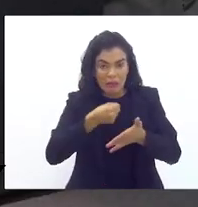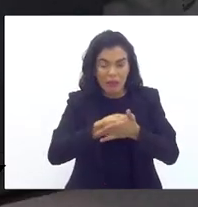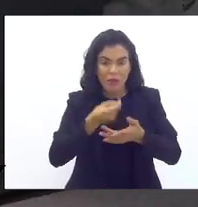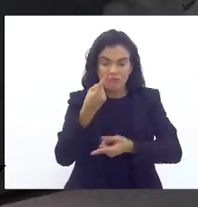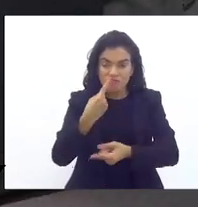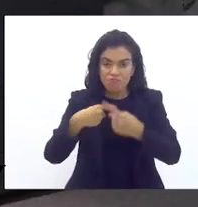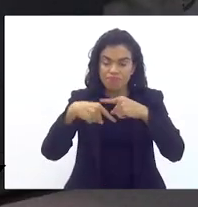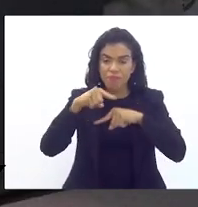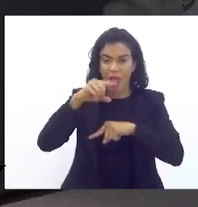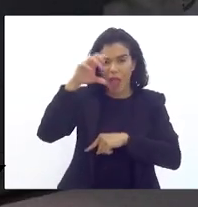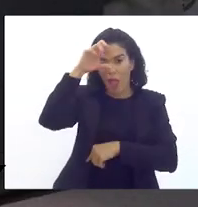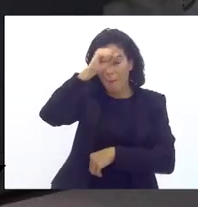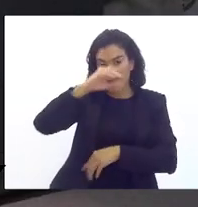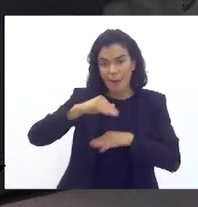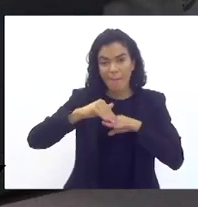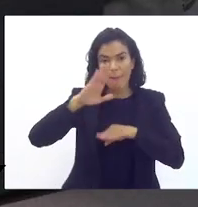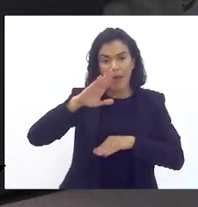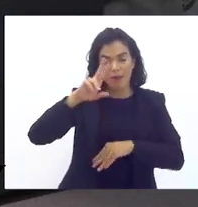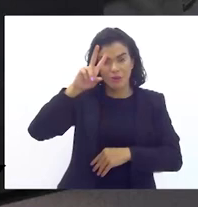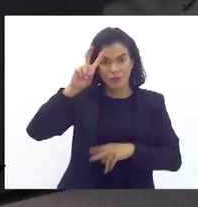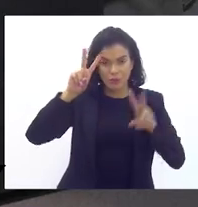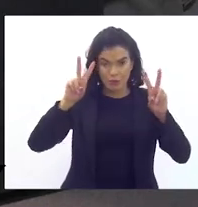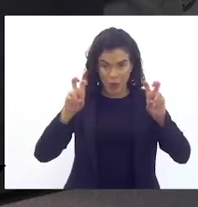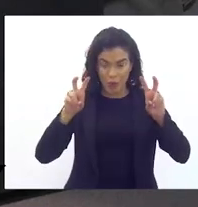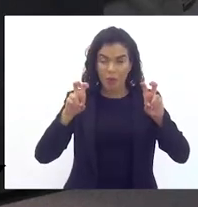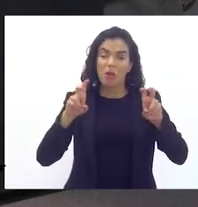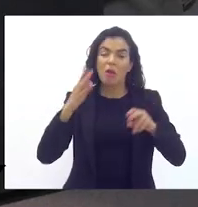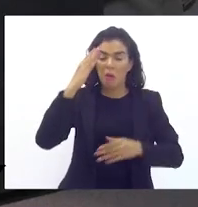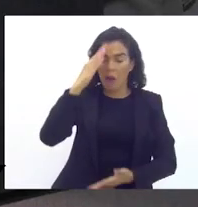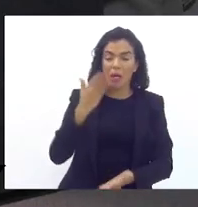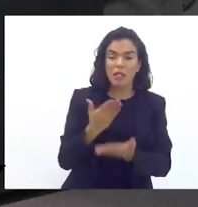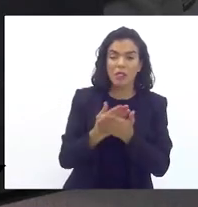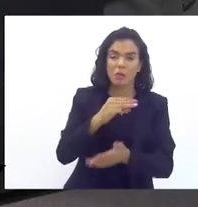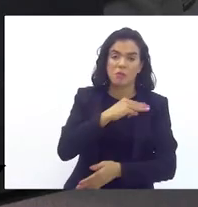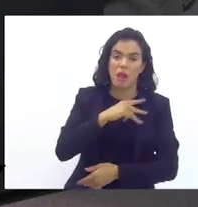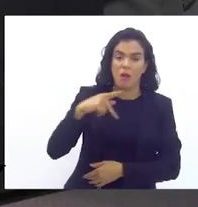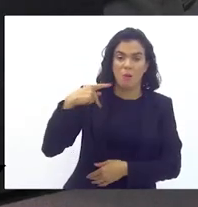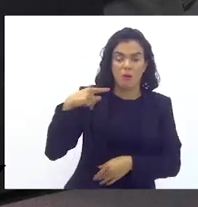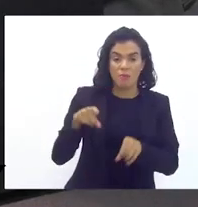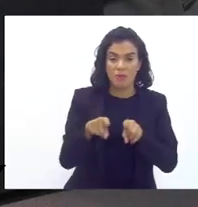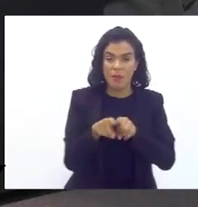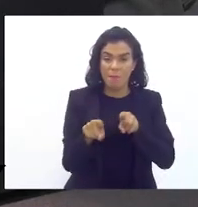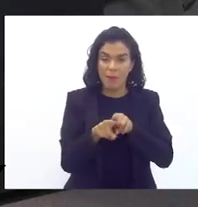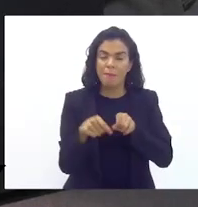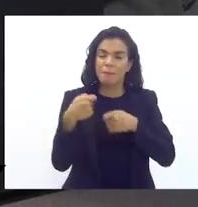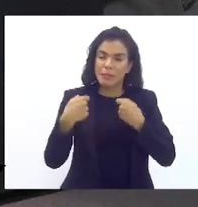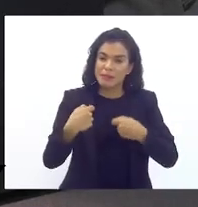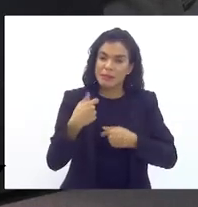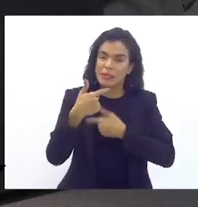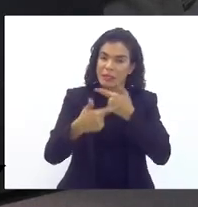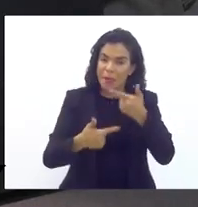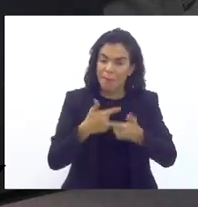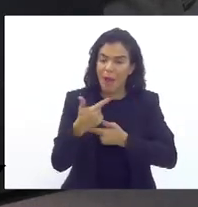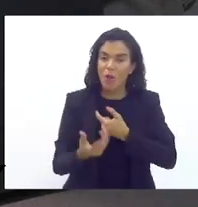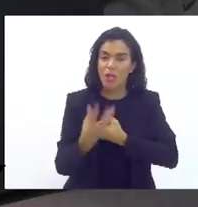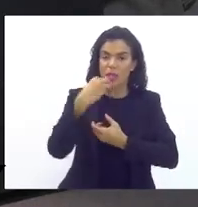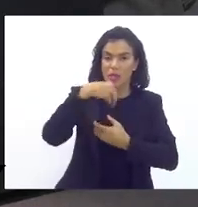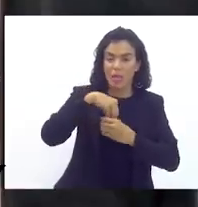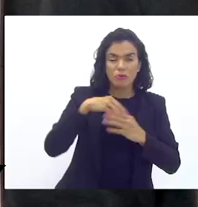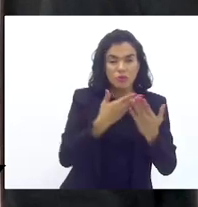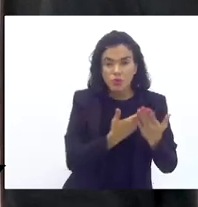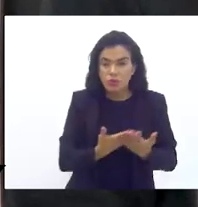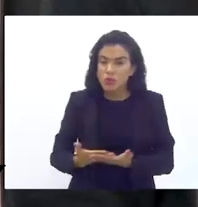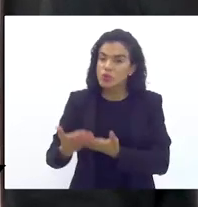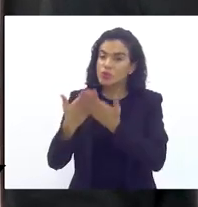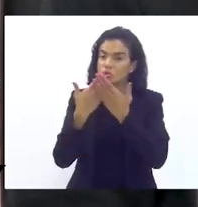público também precisa fazer esse trabalho interno que vem trazendo né